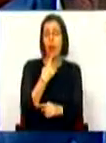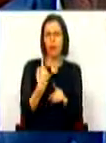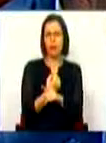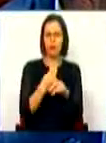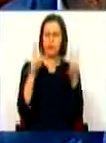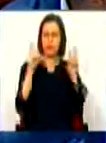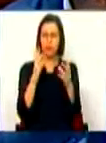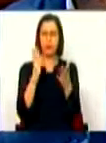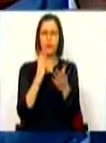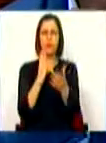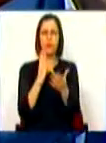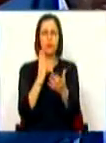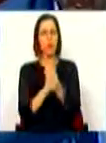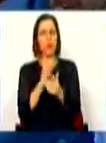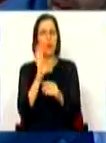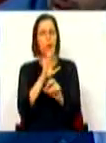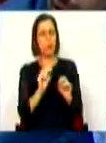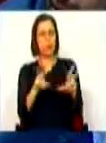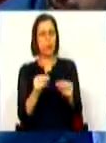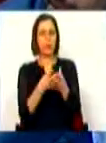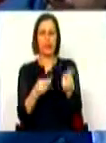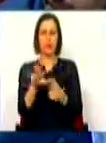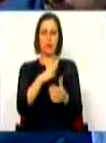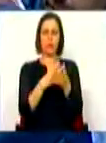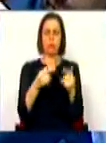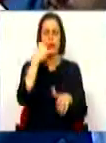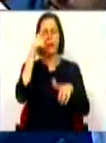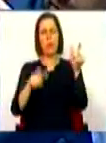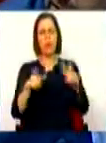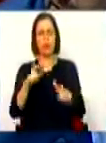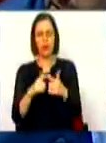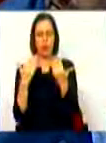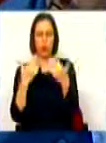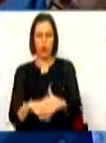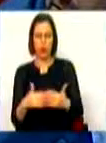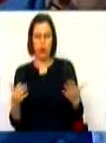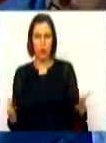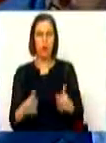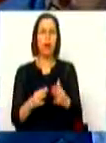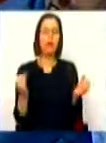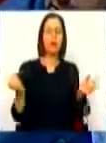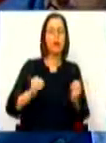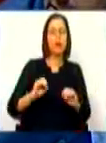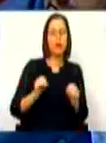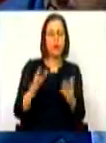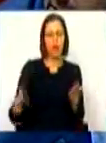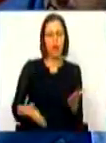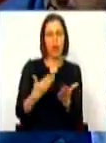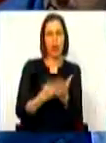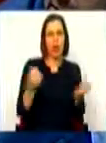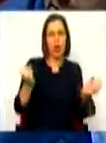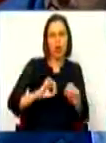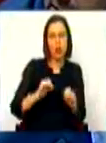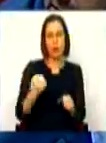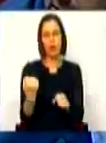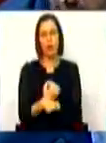sobre este processo de regularização, que as pessoas eram condicionadas, que não apresentavam as candidaturas, que